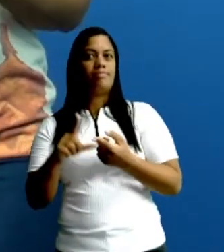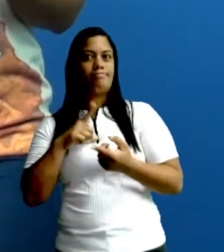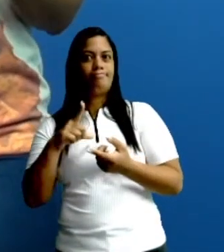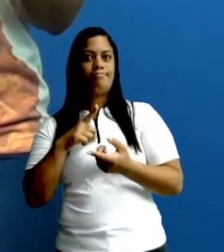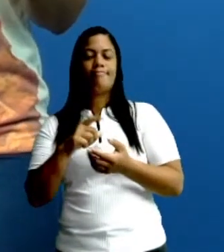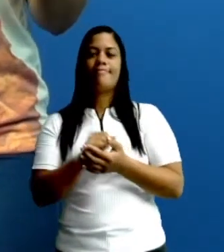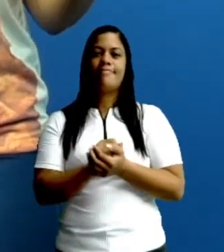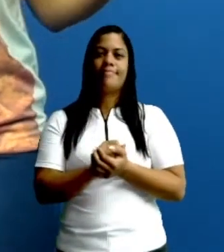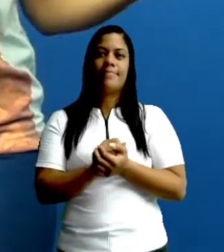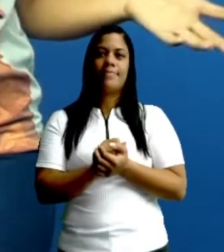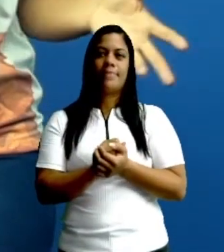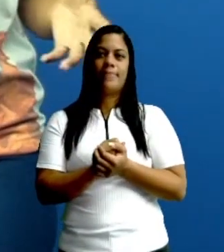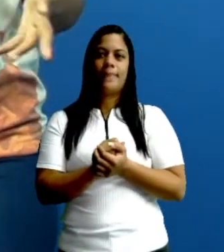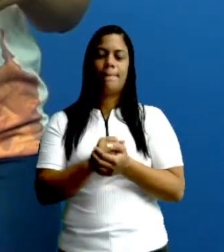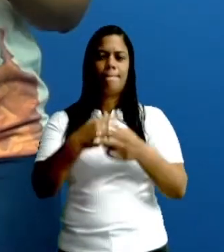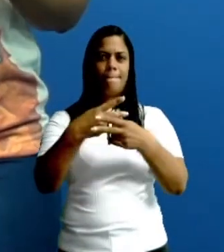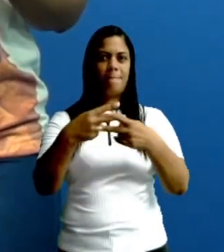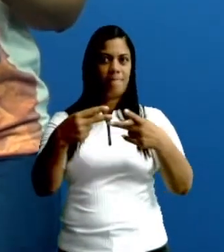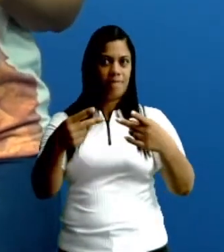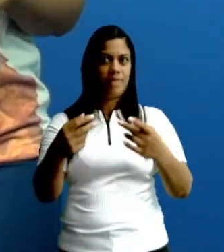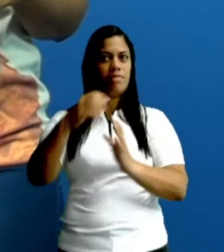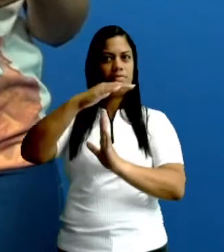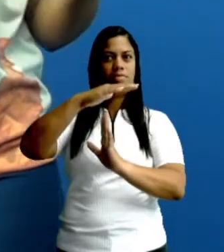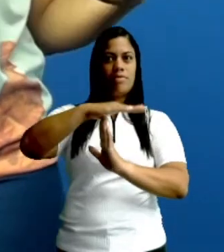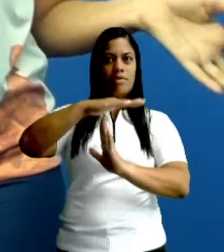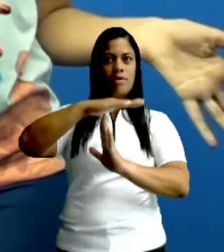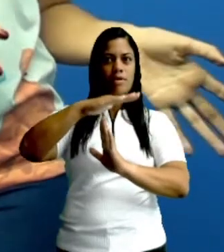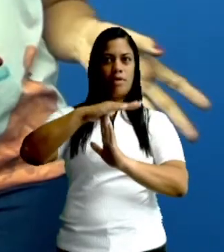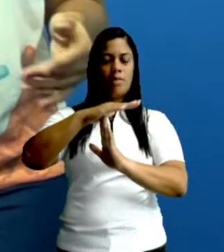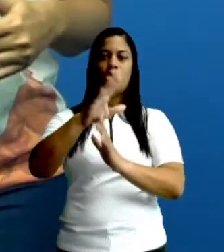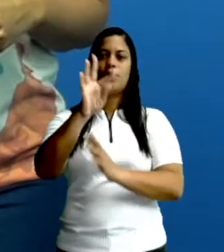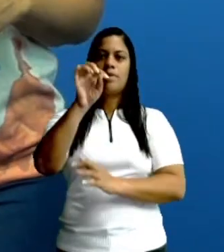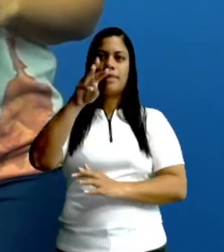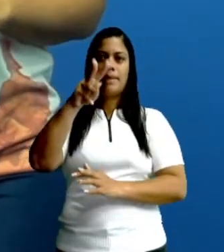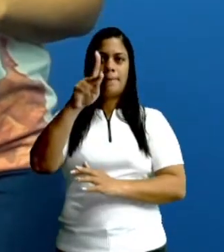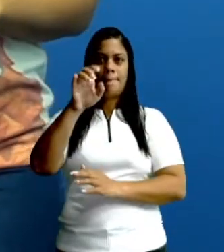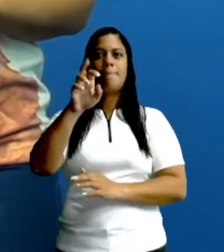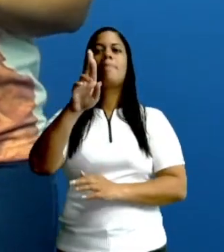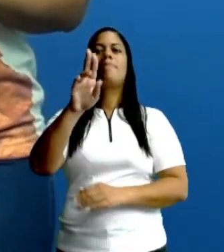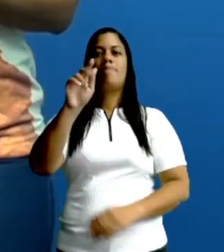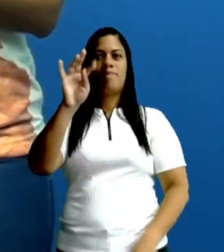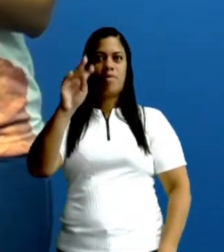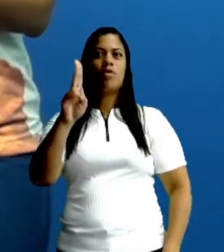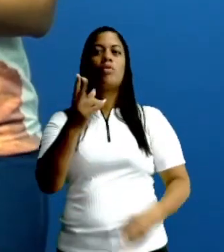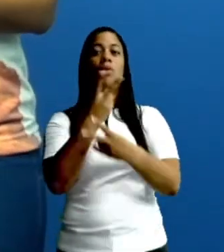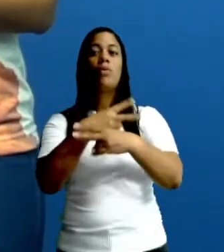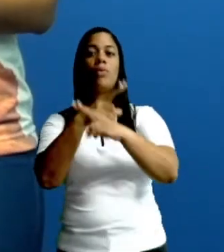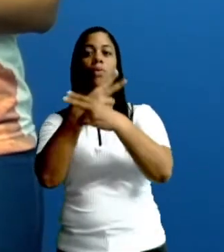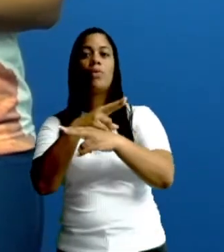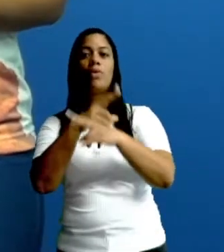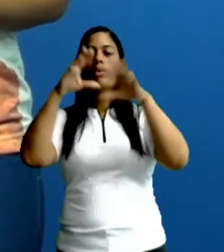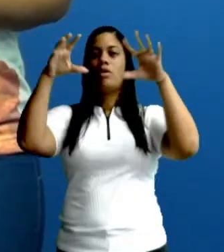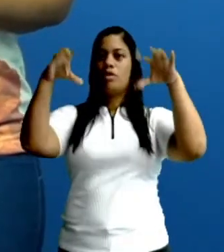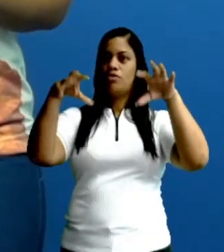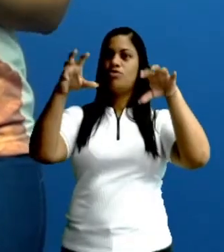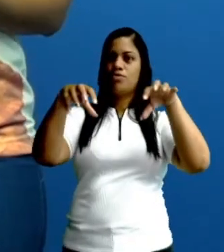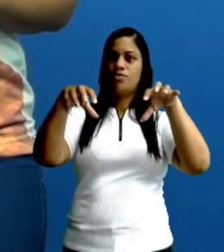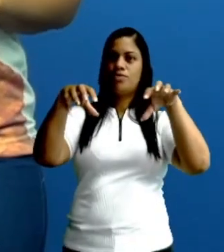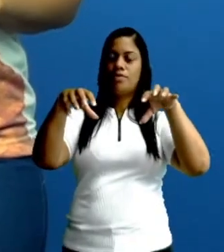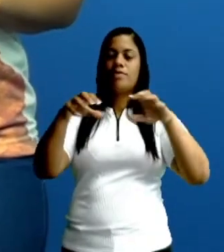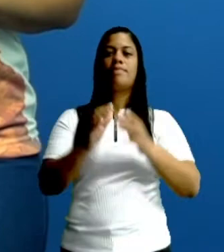como elementos do tempo, né? Eu tenho temperatura, vento e chuva.